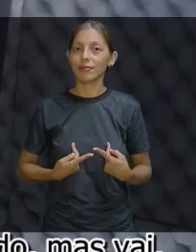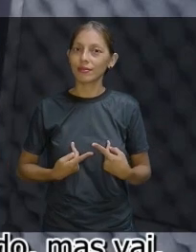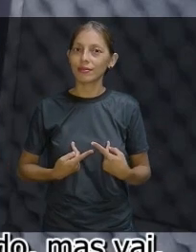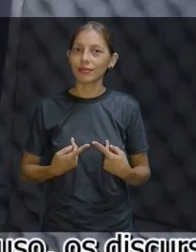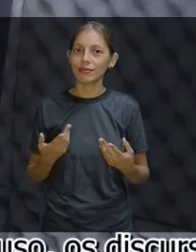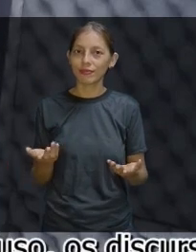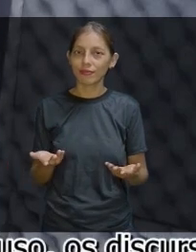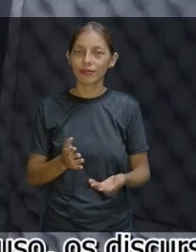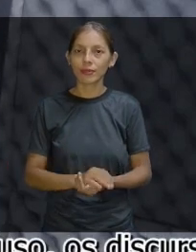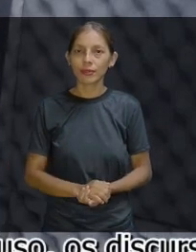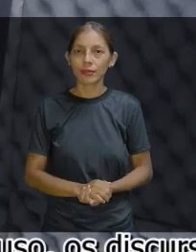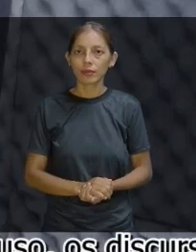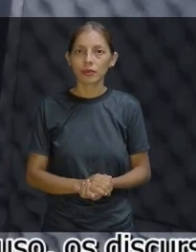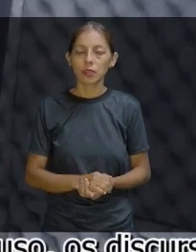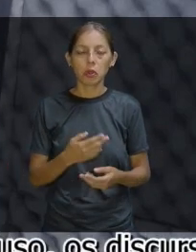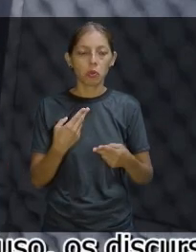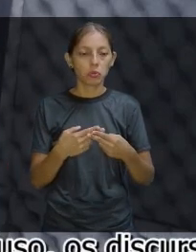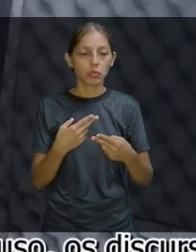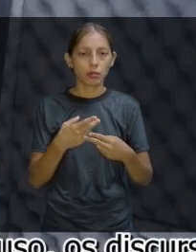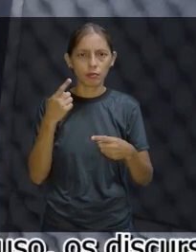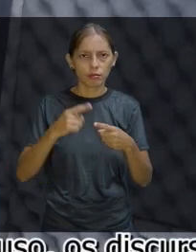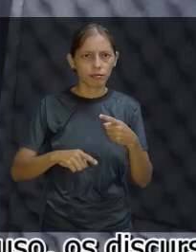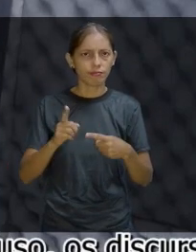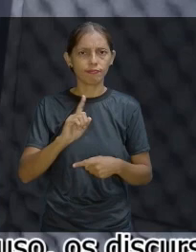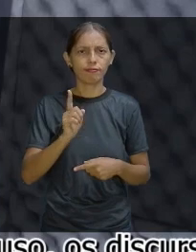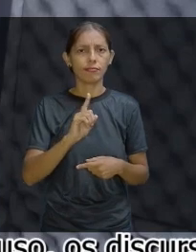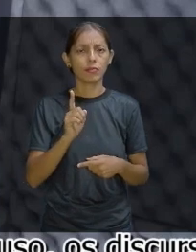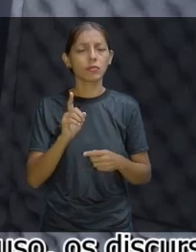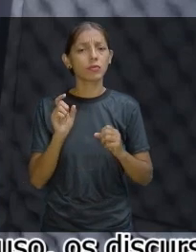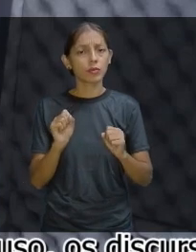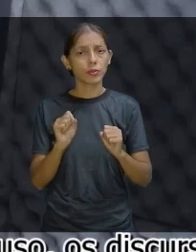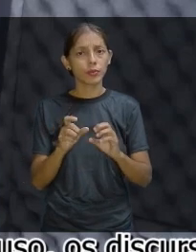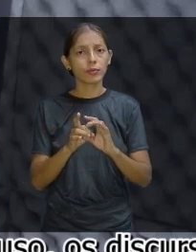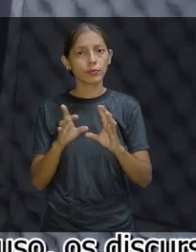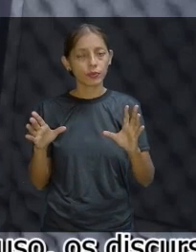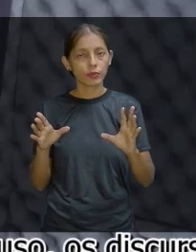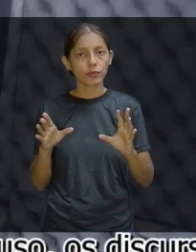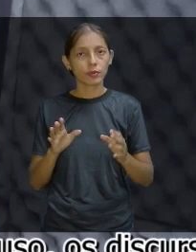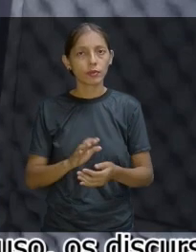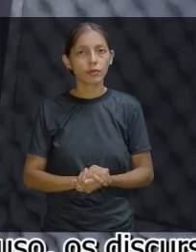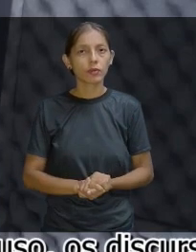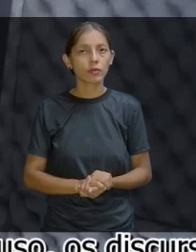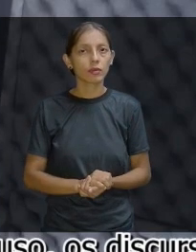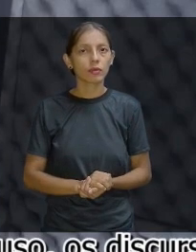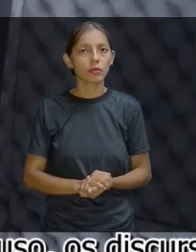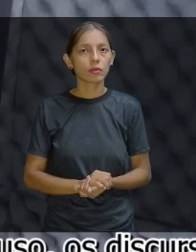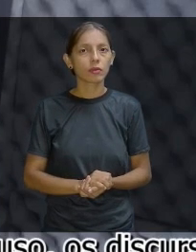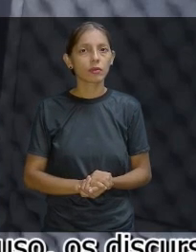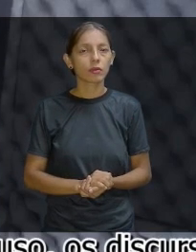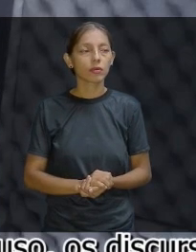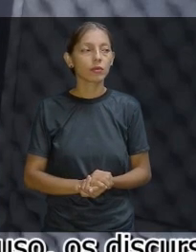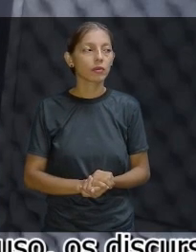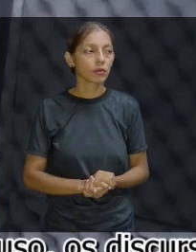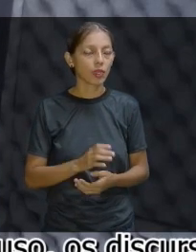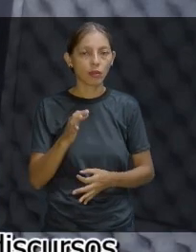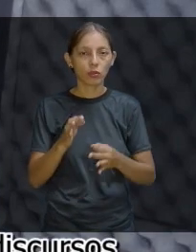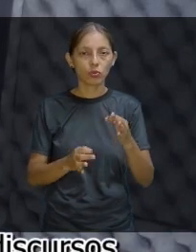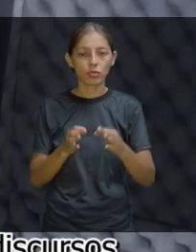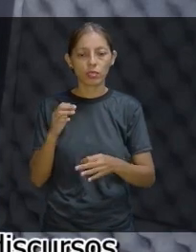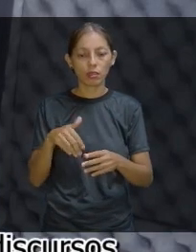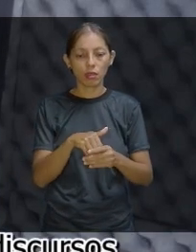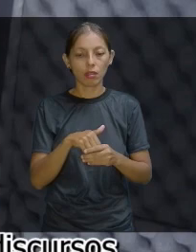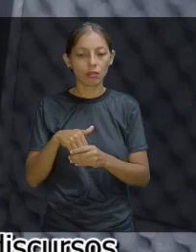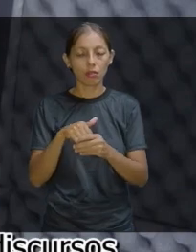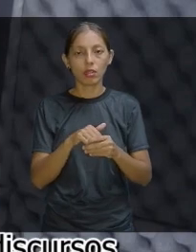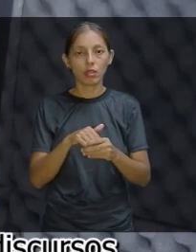mas o que a Justiça Eleitoral não vai permitir é o uso indevido, o abuso,